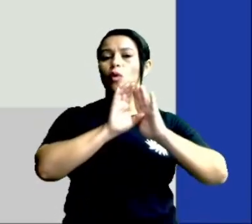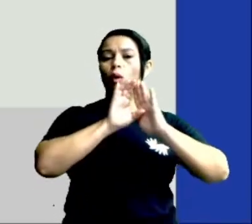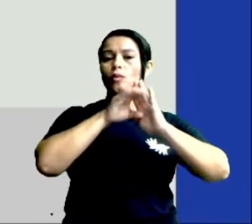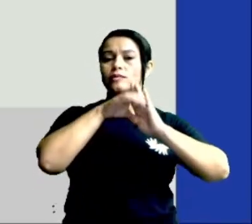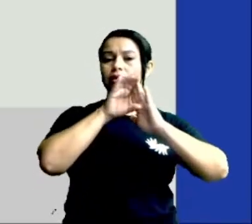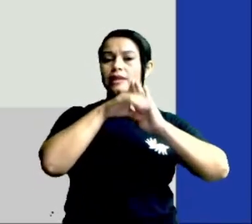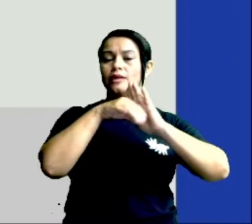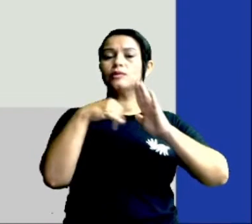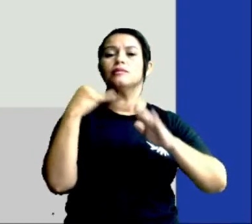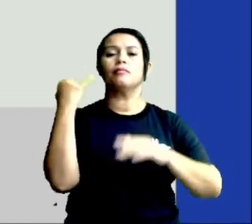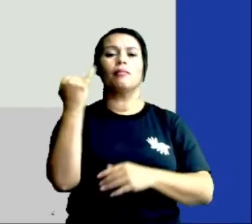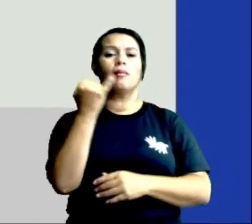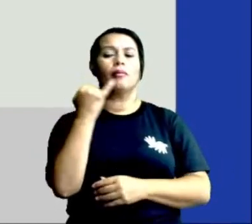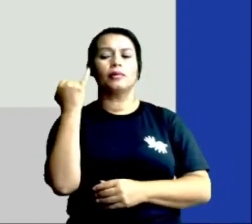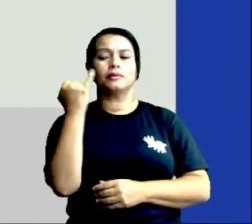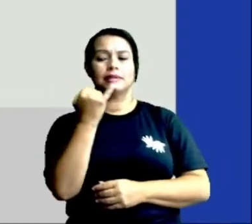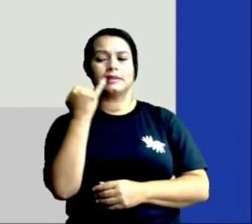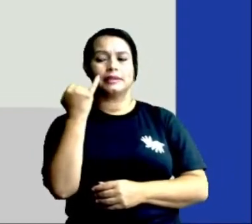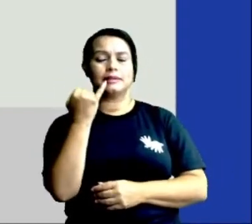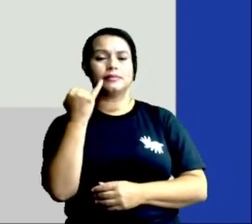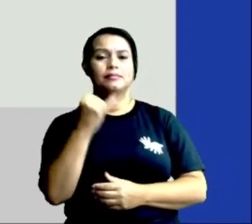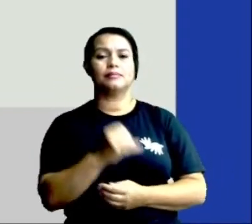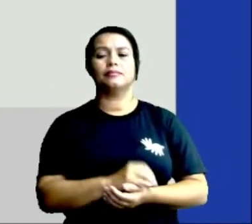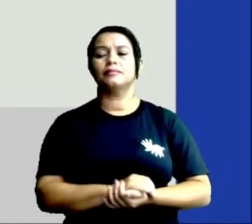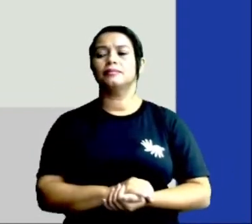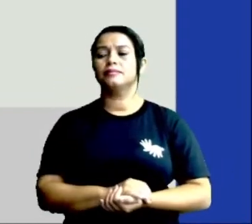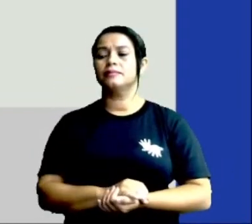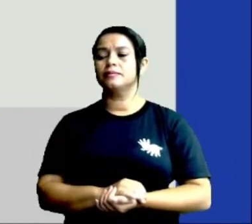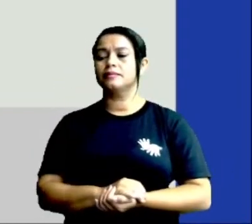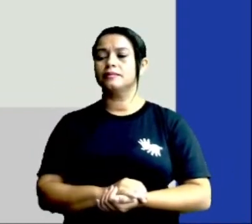Conceitos importantes, tá?